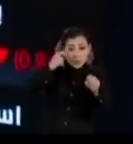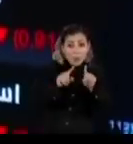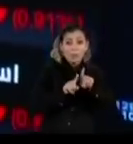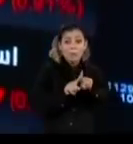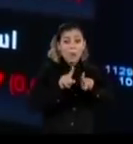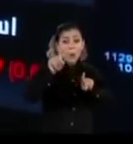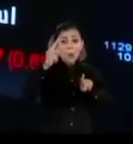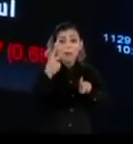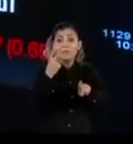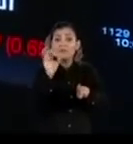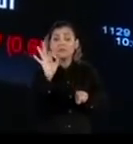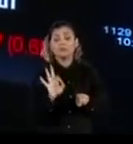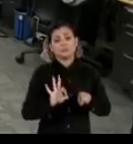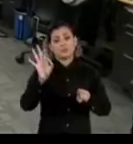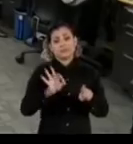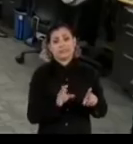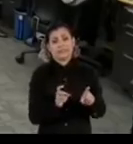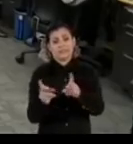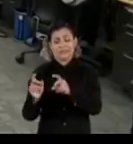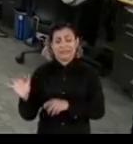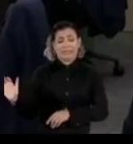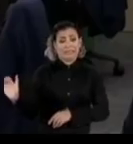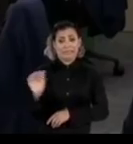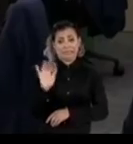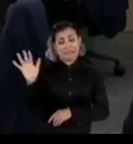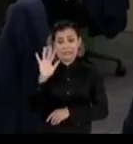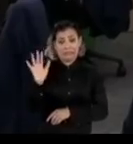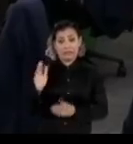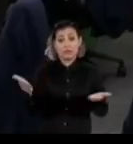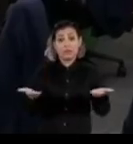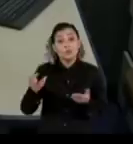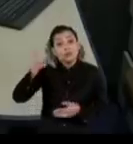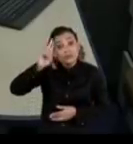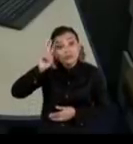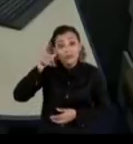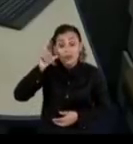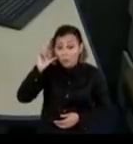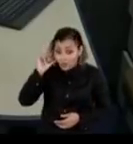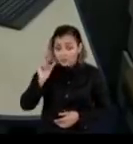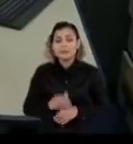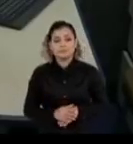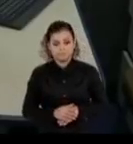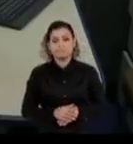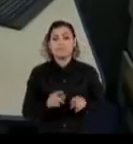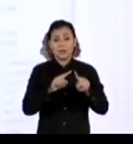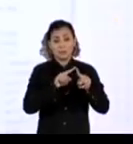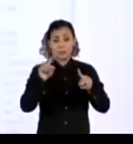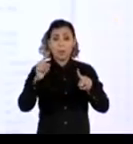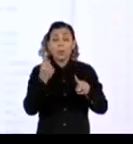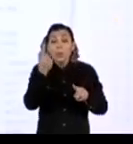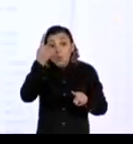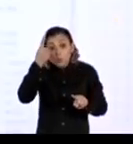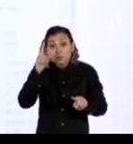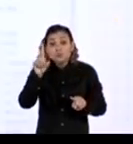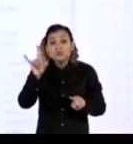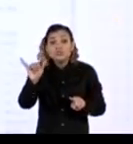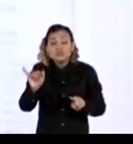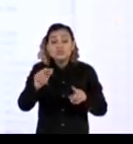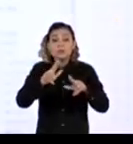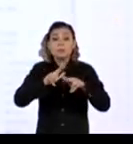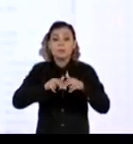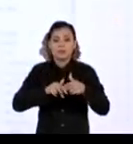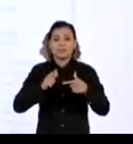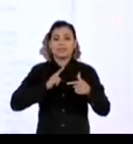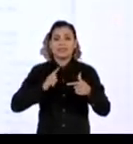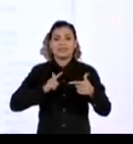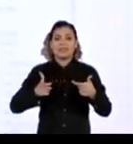de 20% na abertura do mercado internacional nesta segunda-feira. Foi a maior alta em um dia desde a Guerra do Golfo,